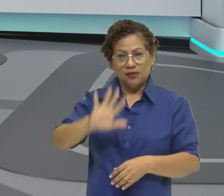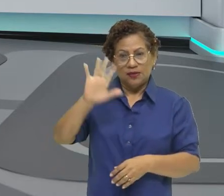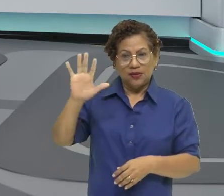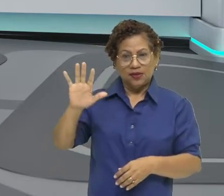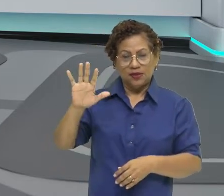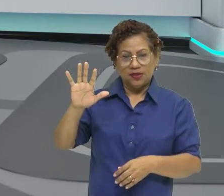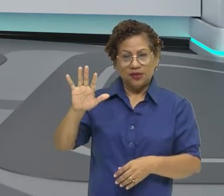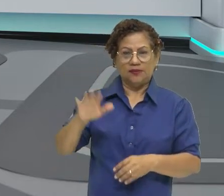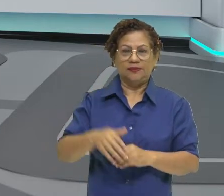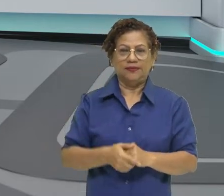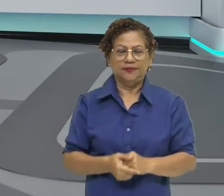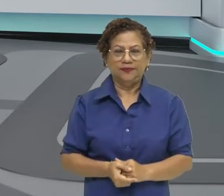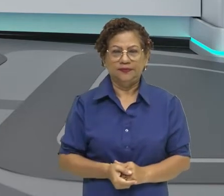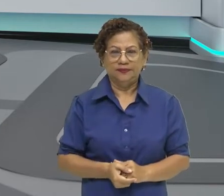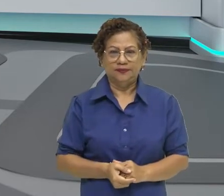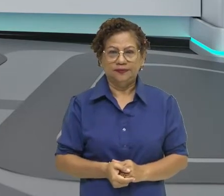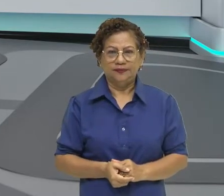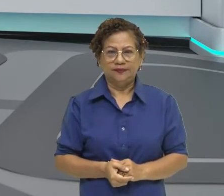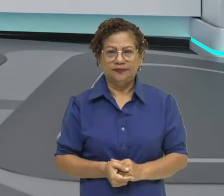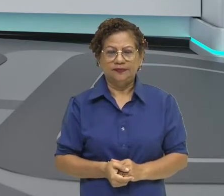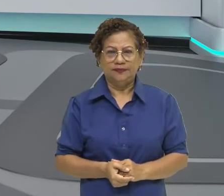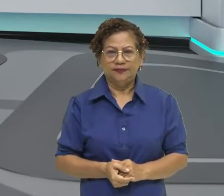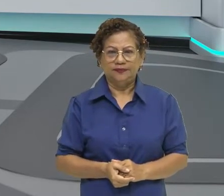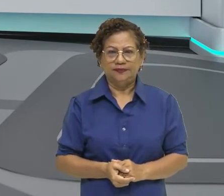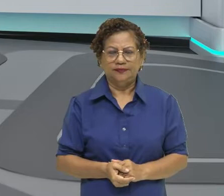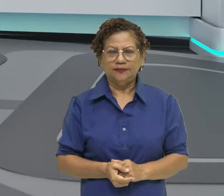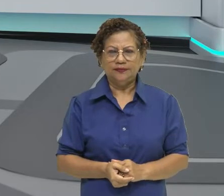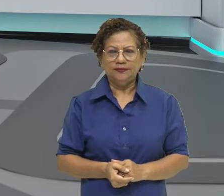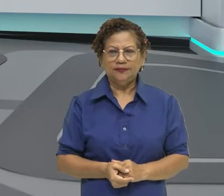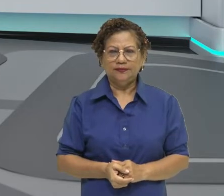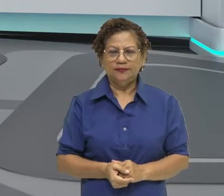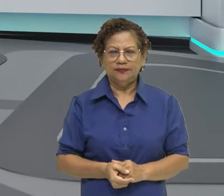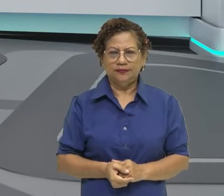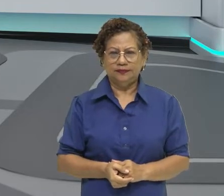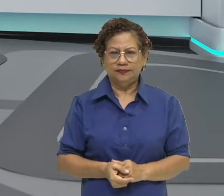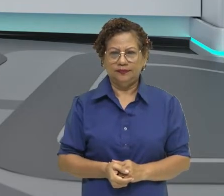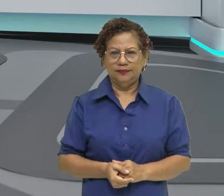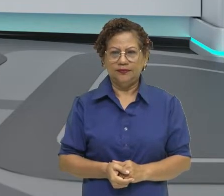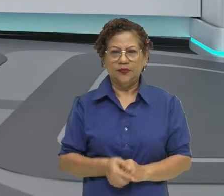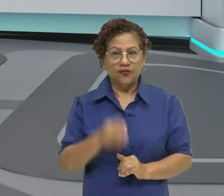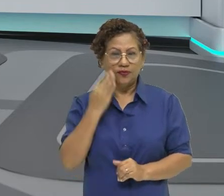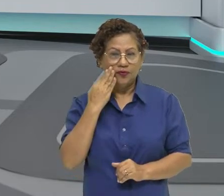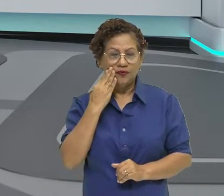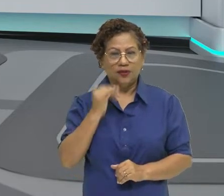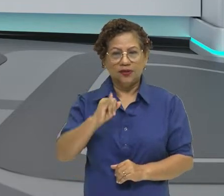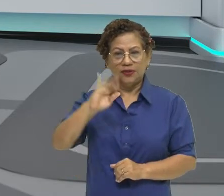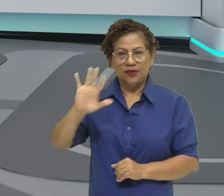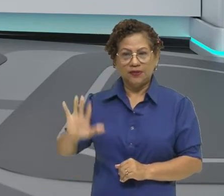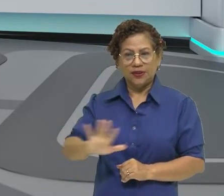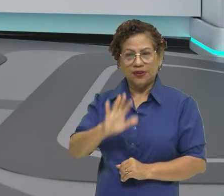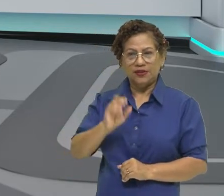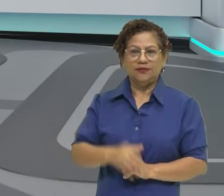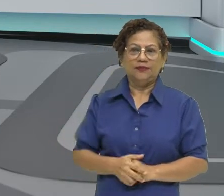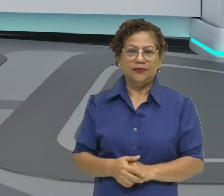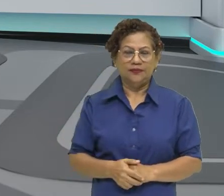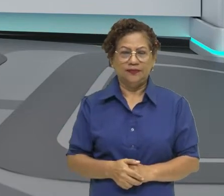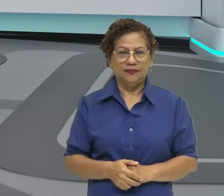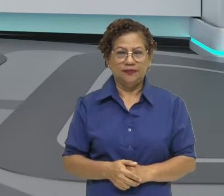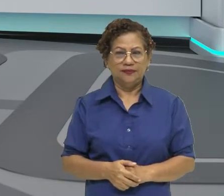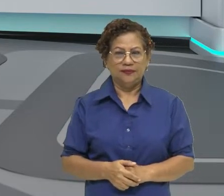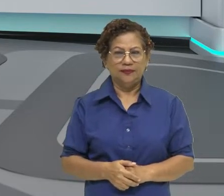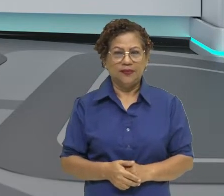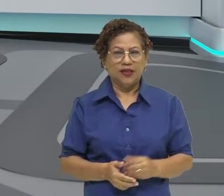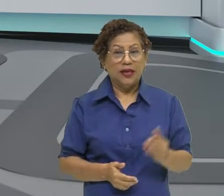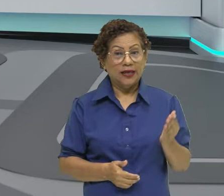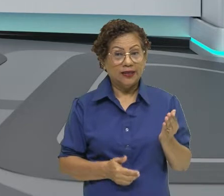lei da frontalidade. Vamos ver. Nosso coleguinha egípcio, olha só. A lei da frontalidade,